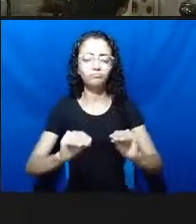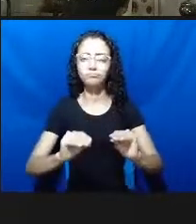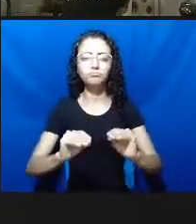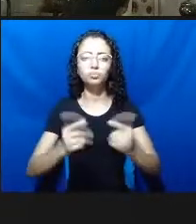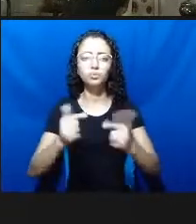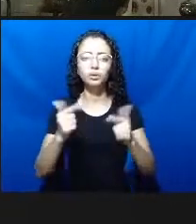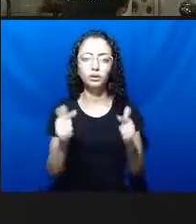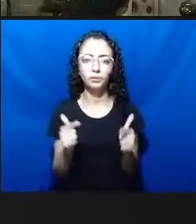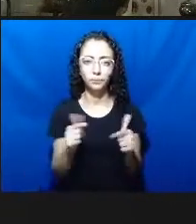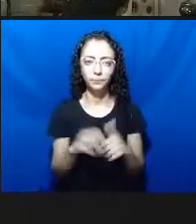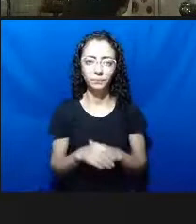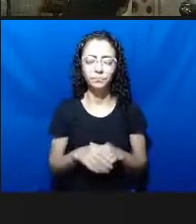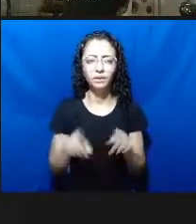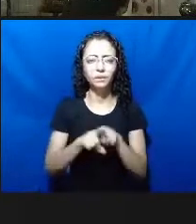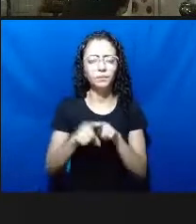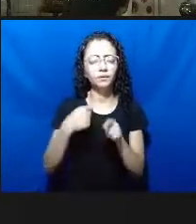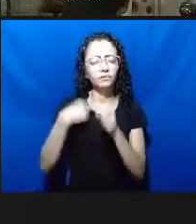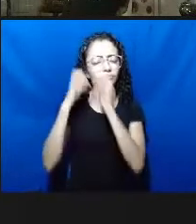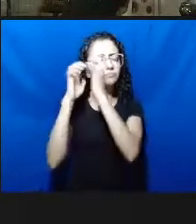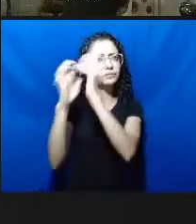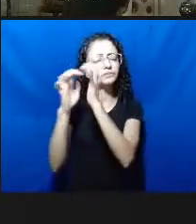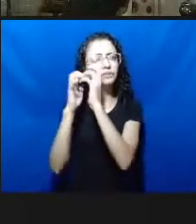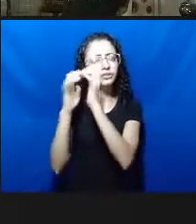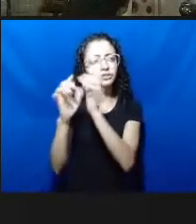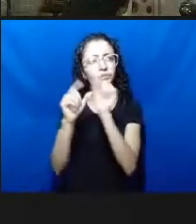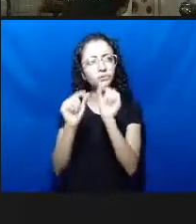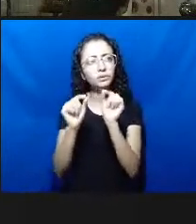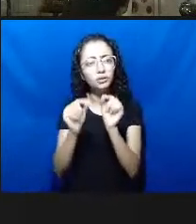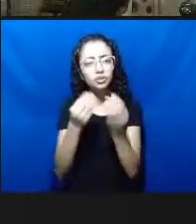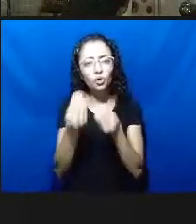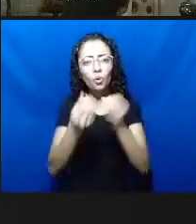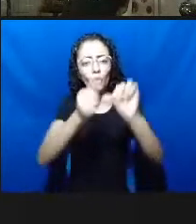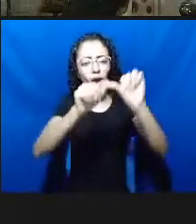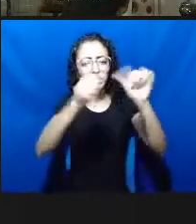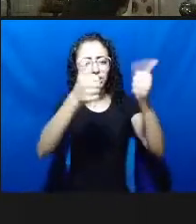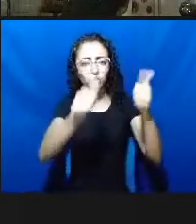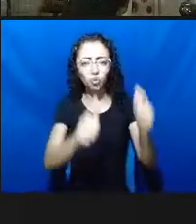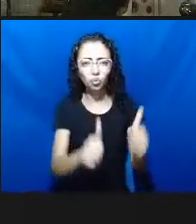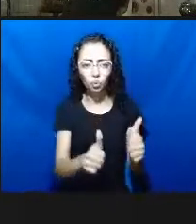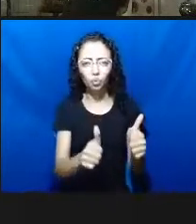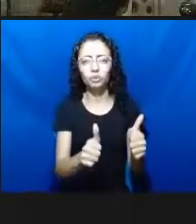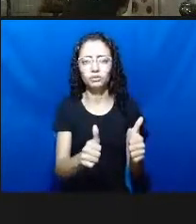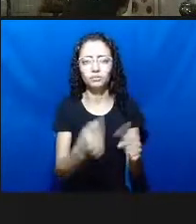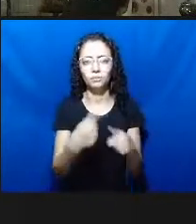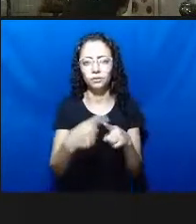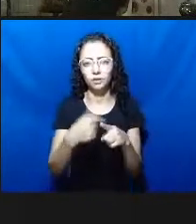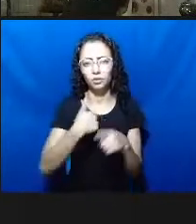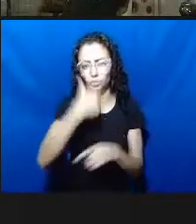Uma coisa que me vem muito na cabeça quando eu falo isso é a ideia da escultura, porque eu me considero um escultor.